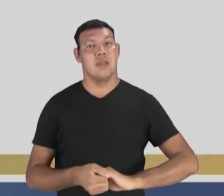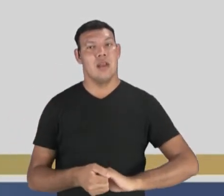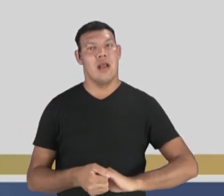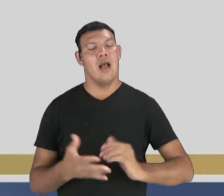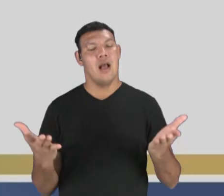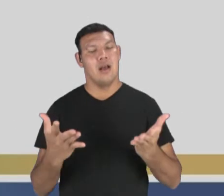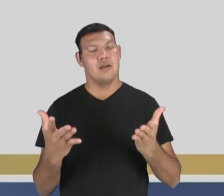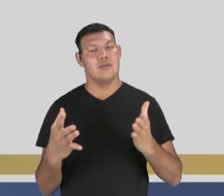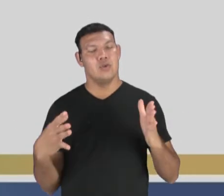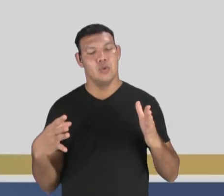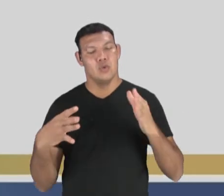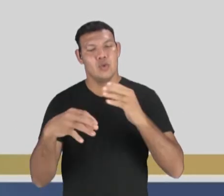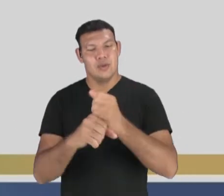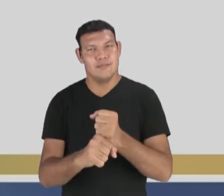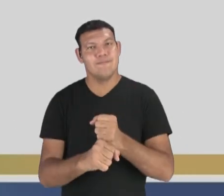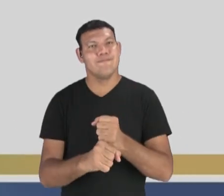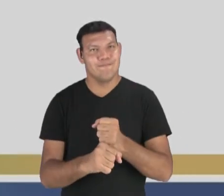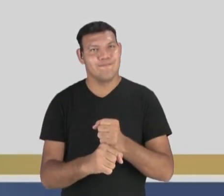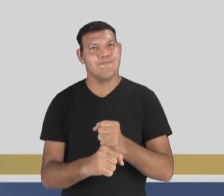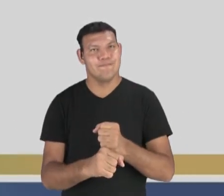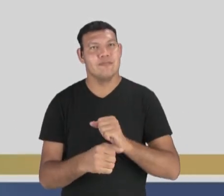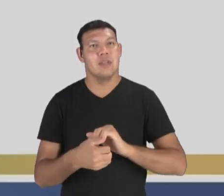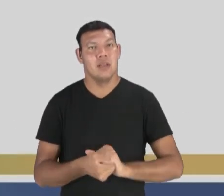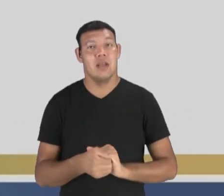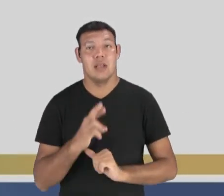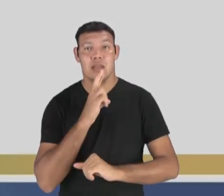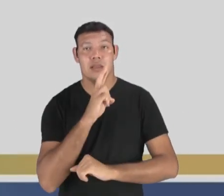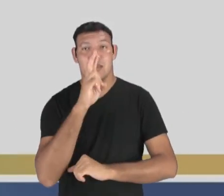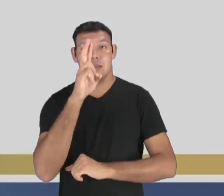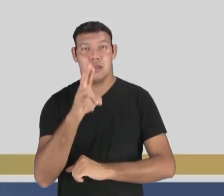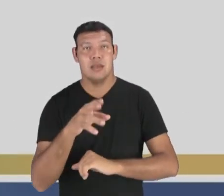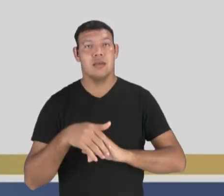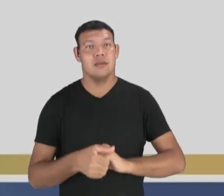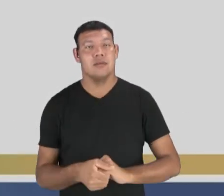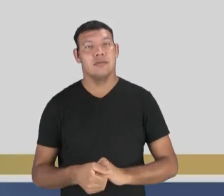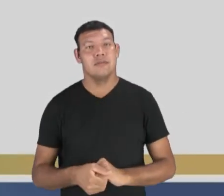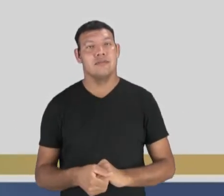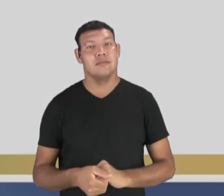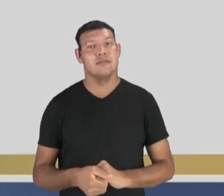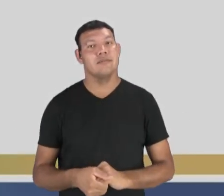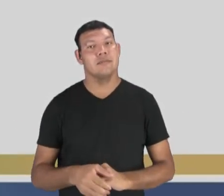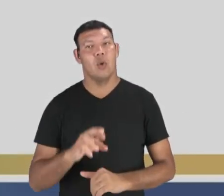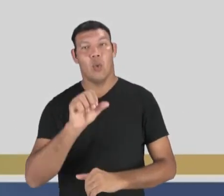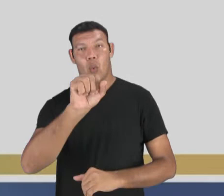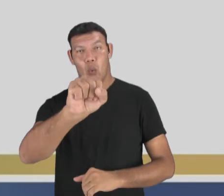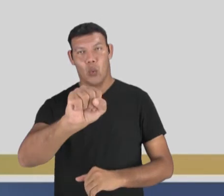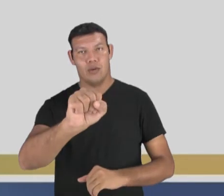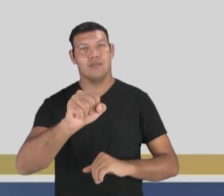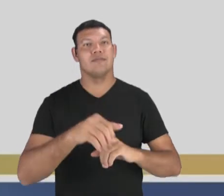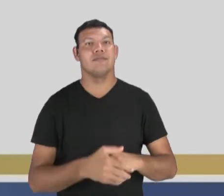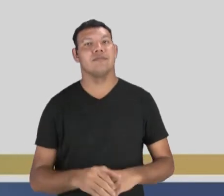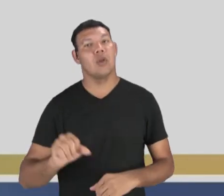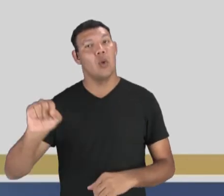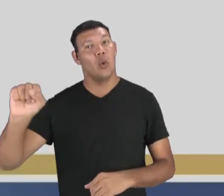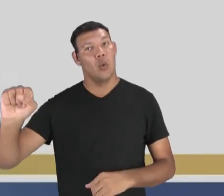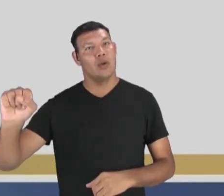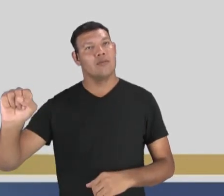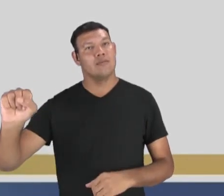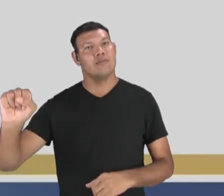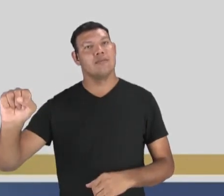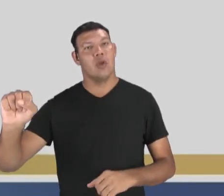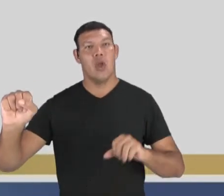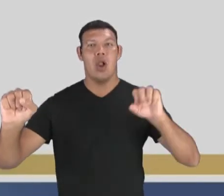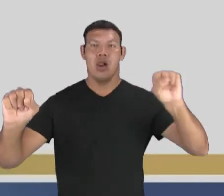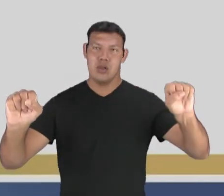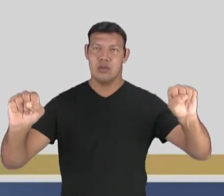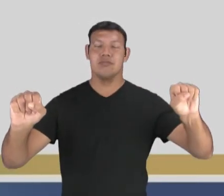aí. Então, nesse caso, você vai encontrar como resposta o valor 8, que é igual ao 8